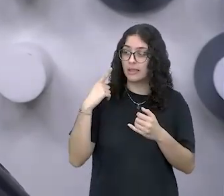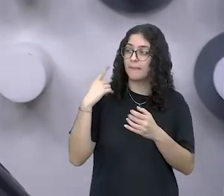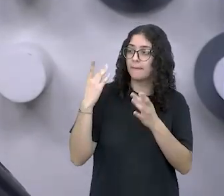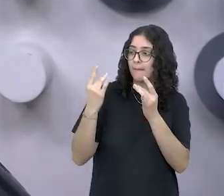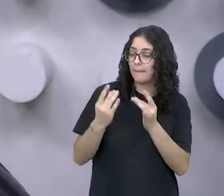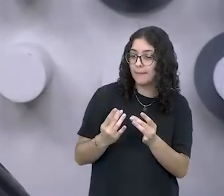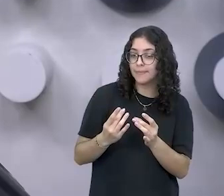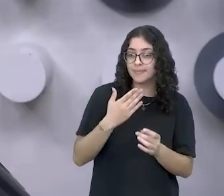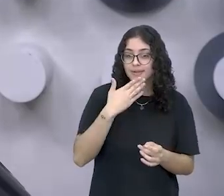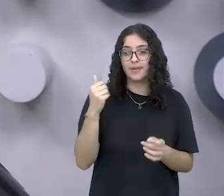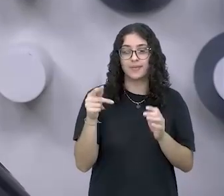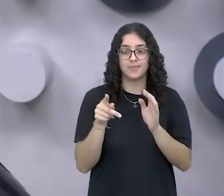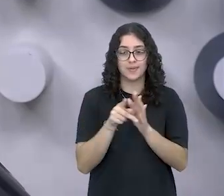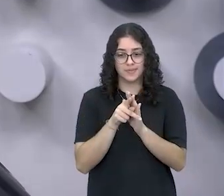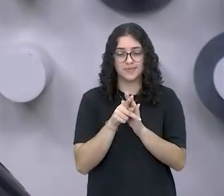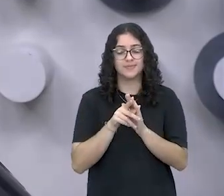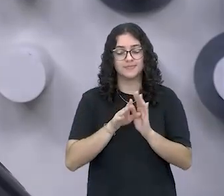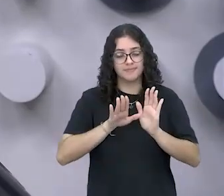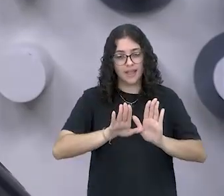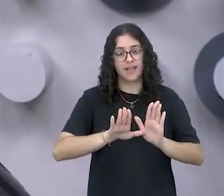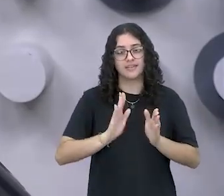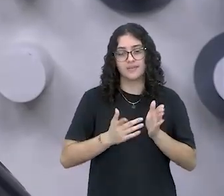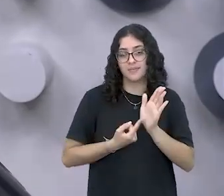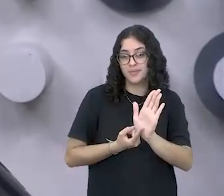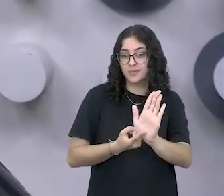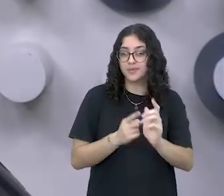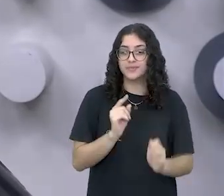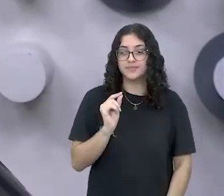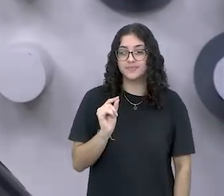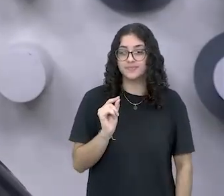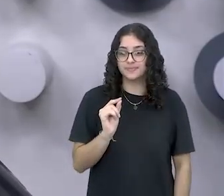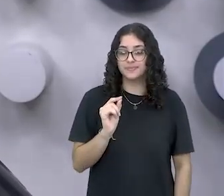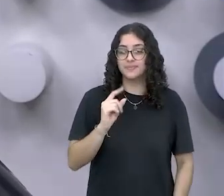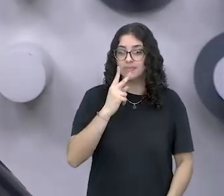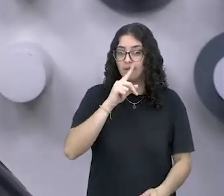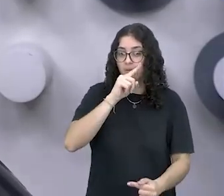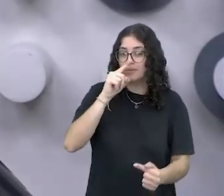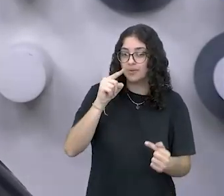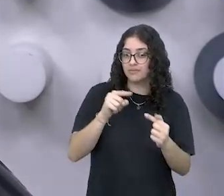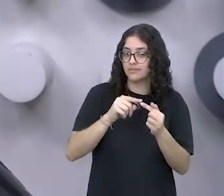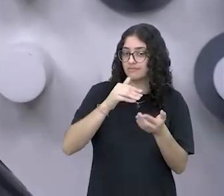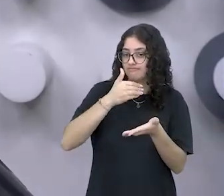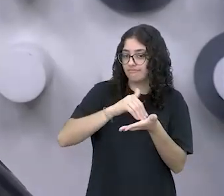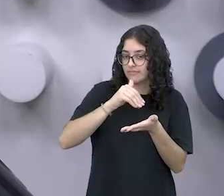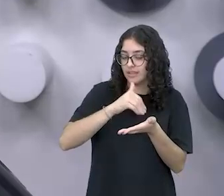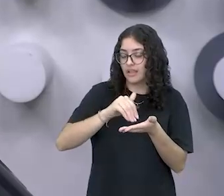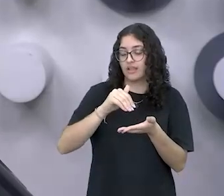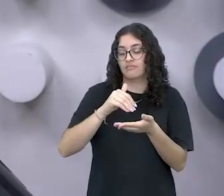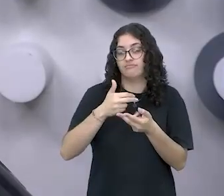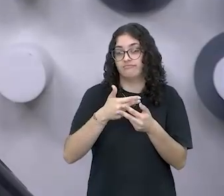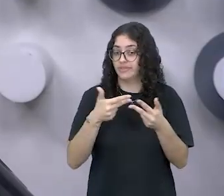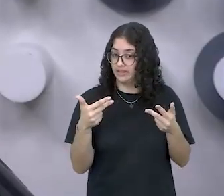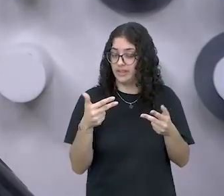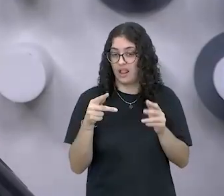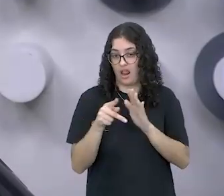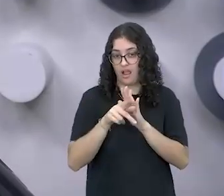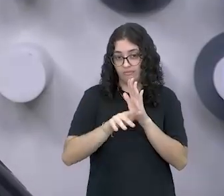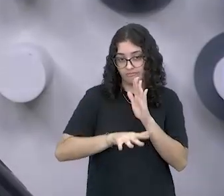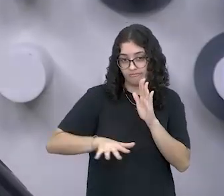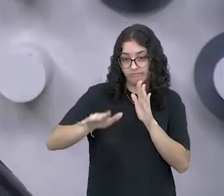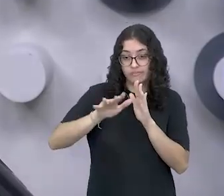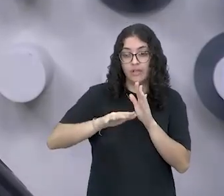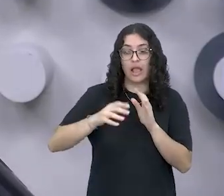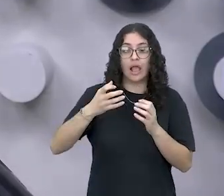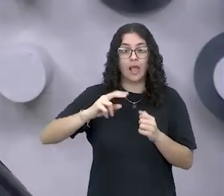disponíveis Sim. para a rede, mas que já mostra aí a intenção da secretaria, do secretário, em relação